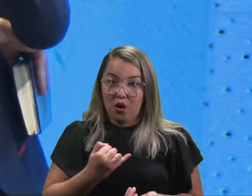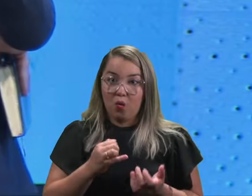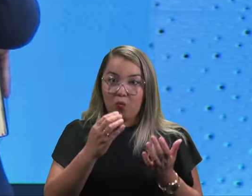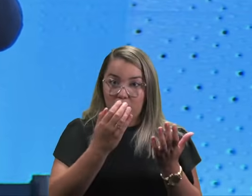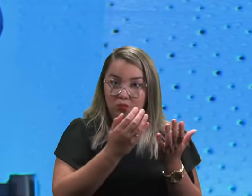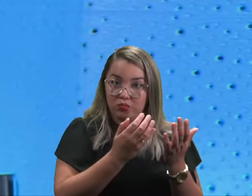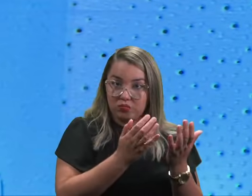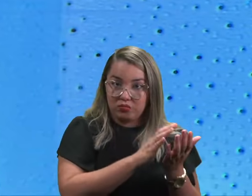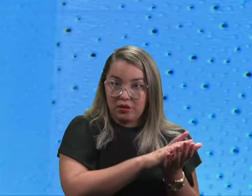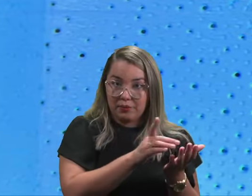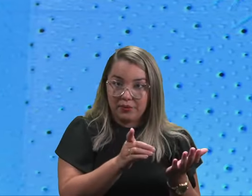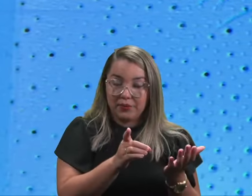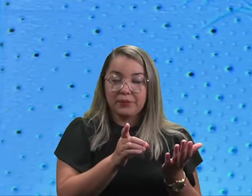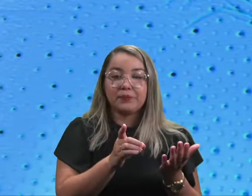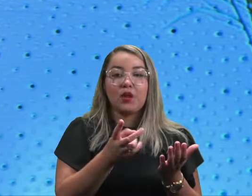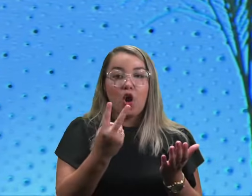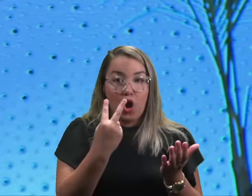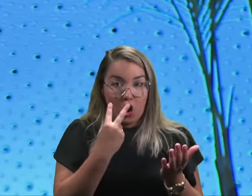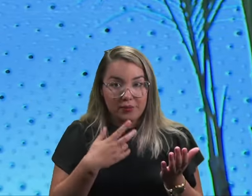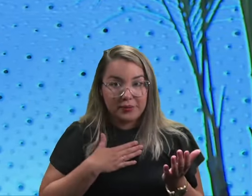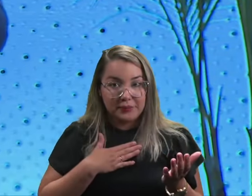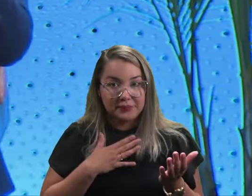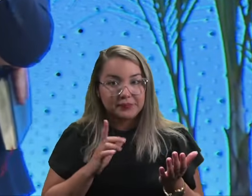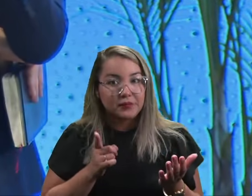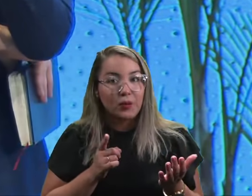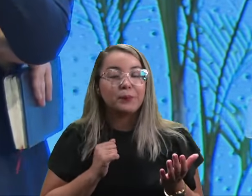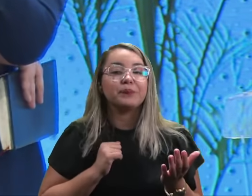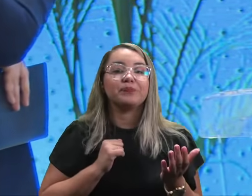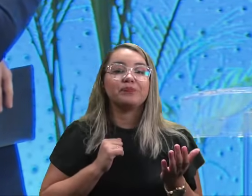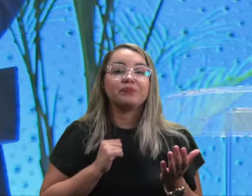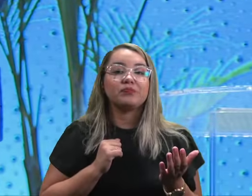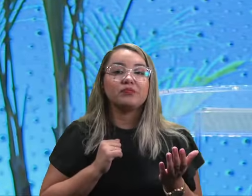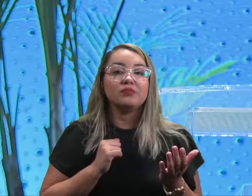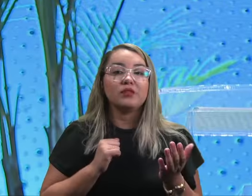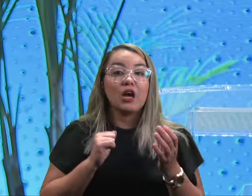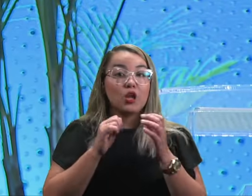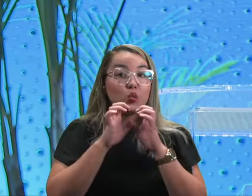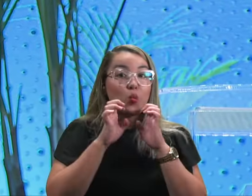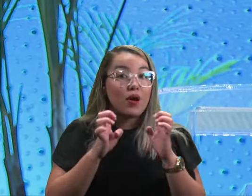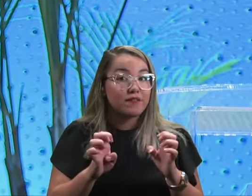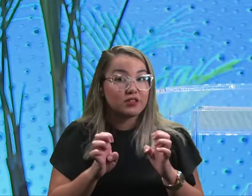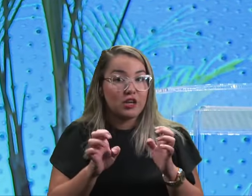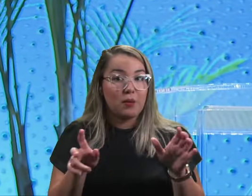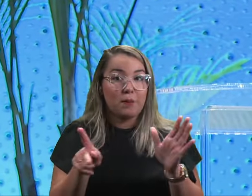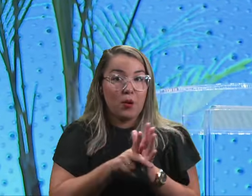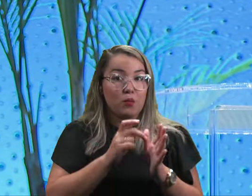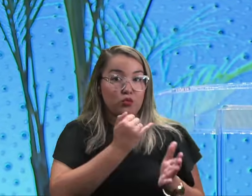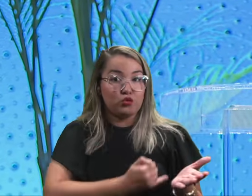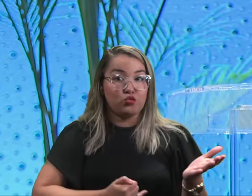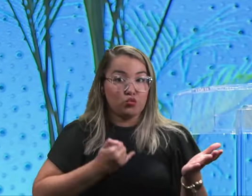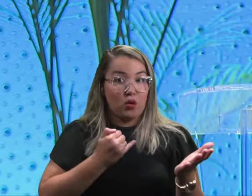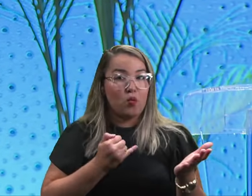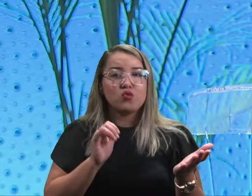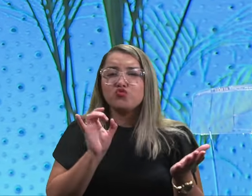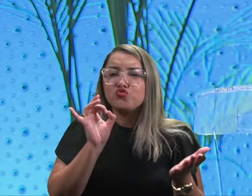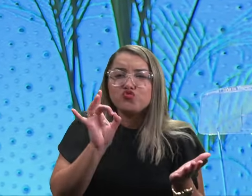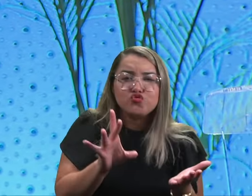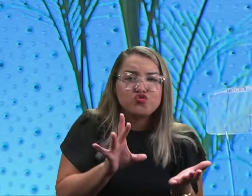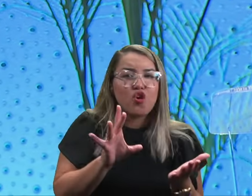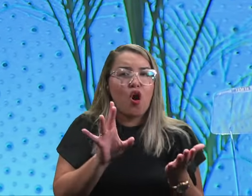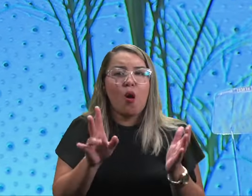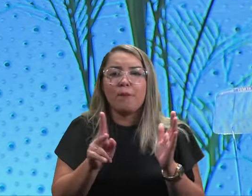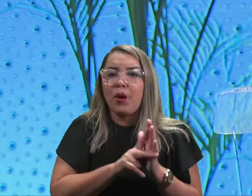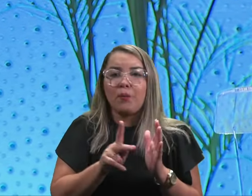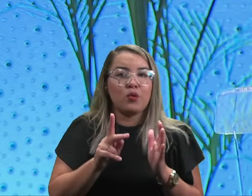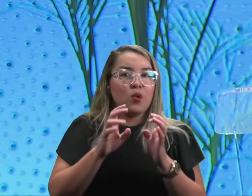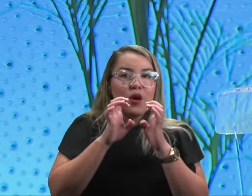eu tenho a dizer para vocês agora, olhem para mim. No Evangelho de João, e somente no